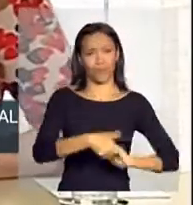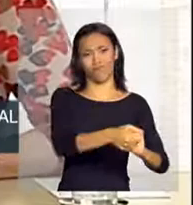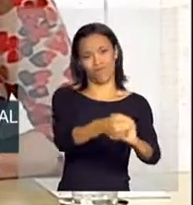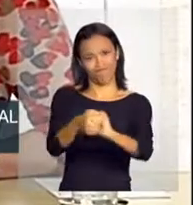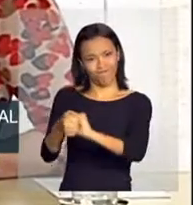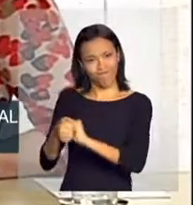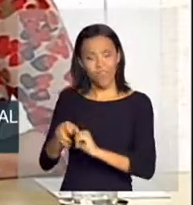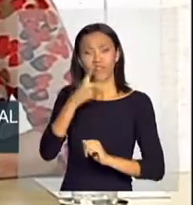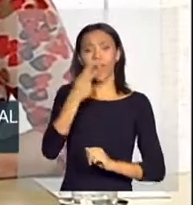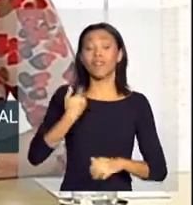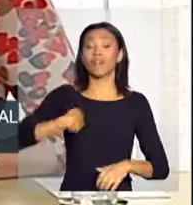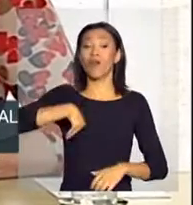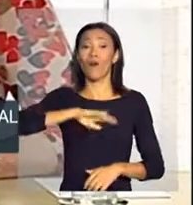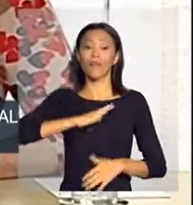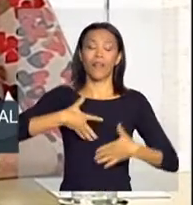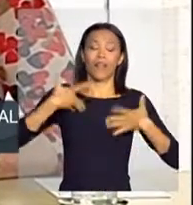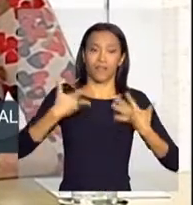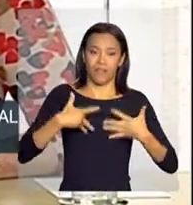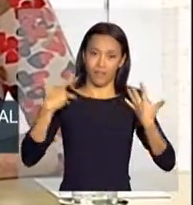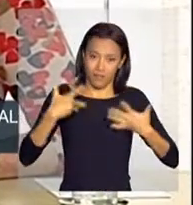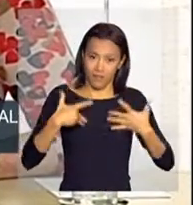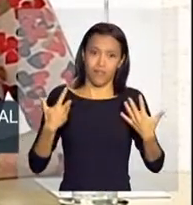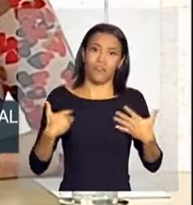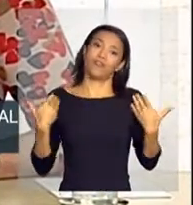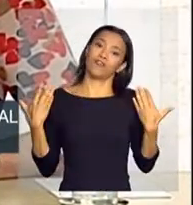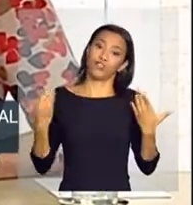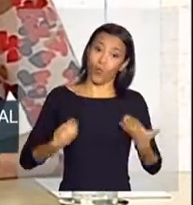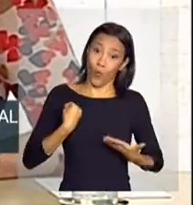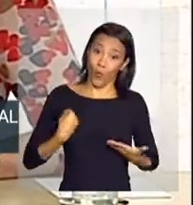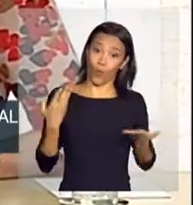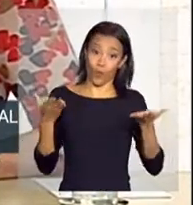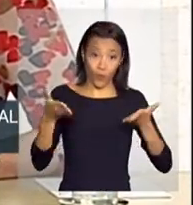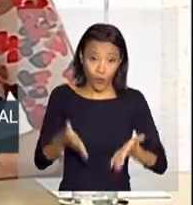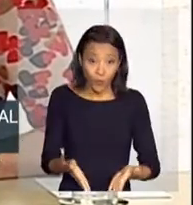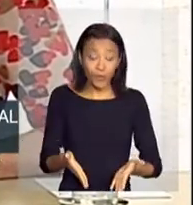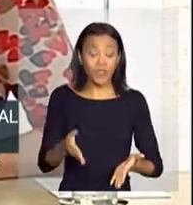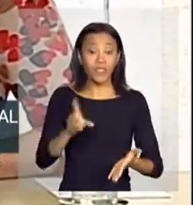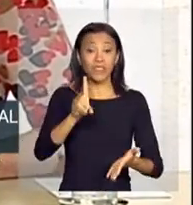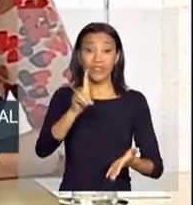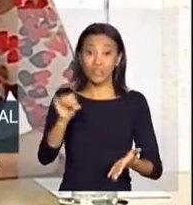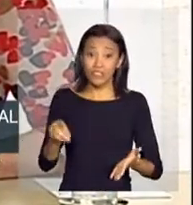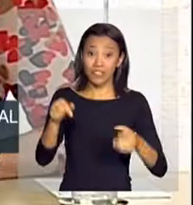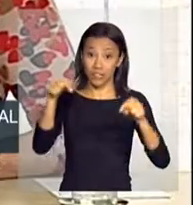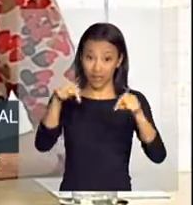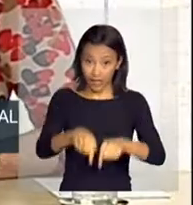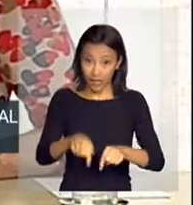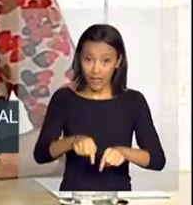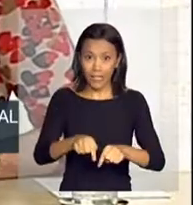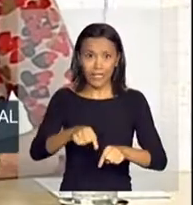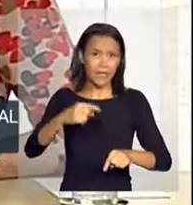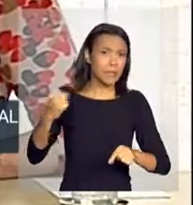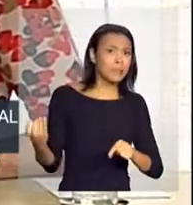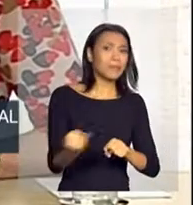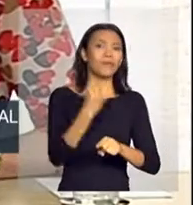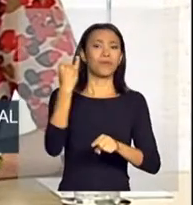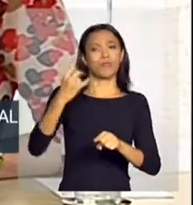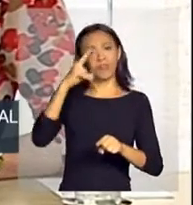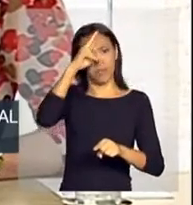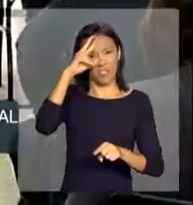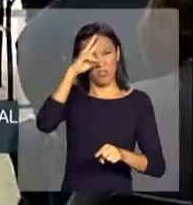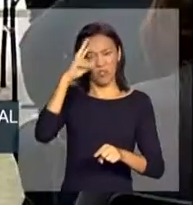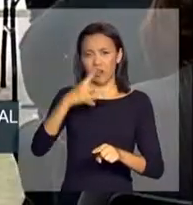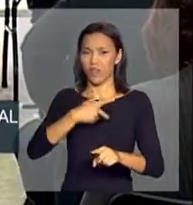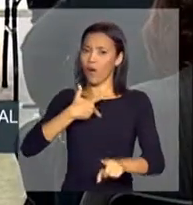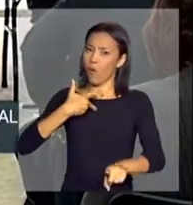se dizer da nossa alegria Ministro De estarmos aqui vivenciando esse momento que considero um Marco na luta